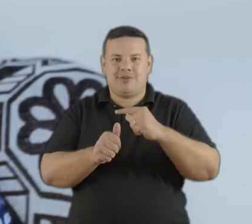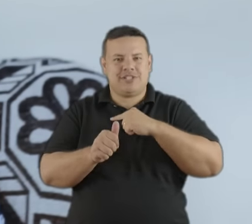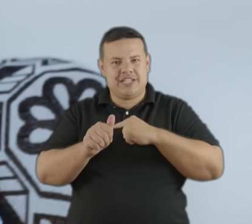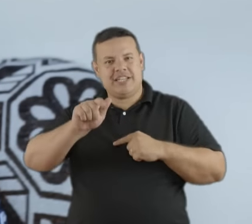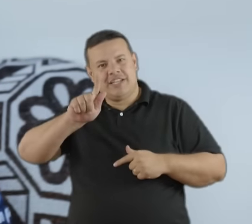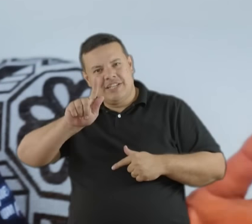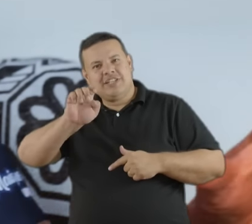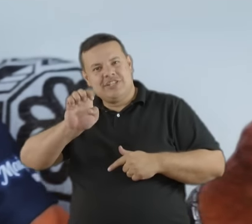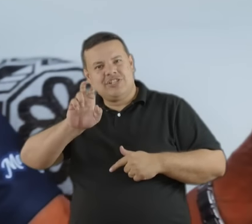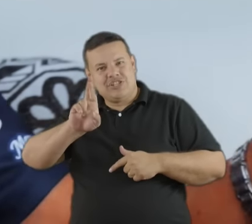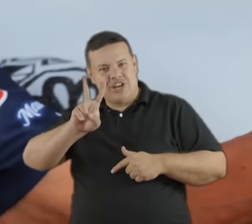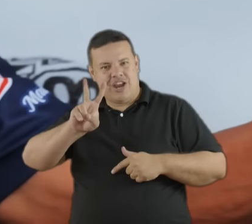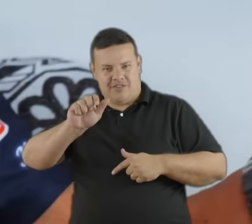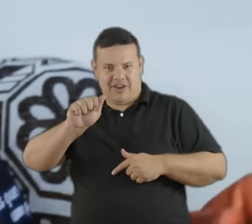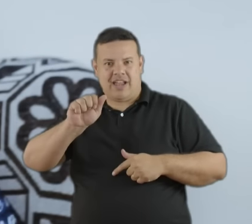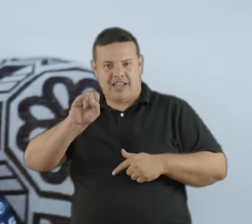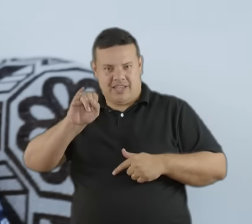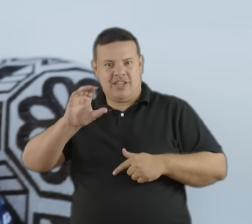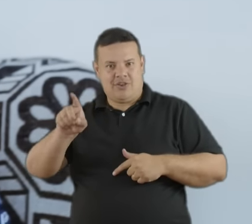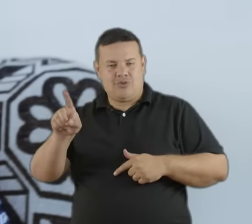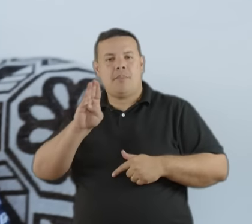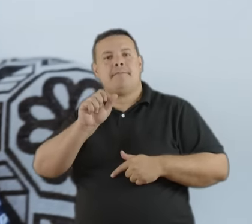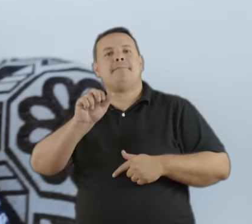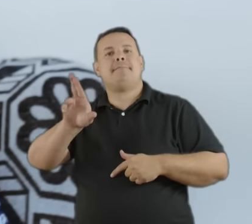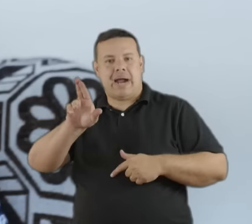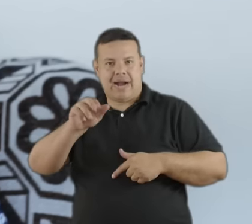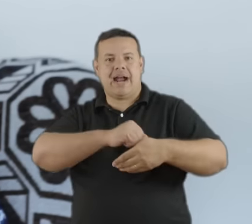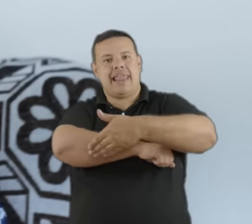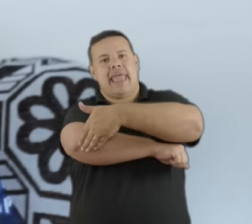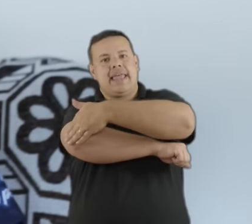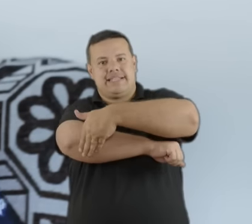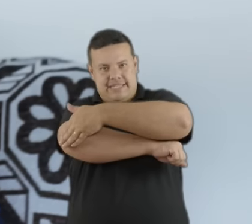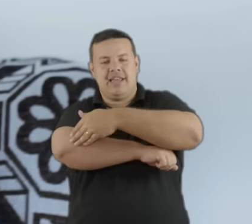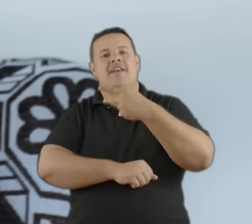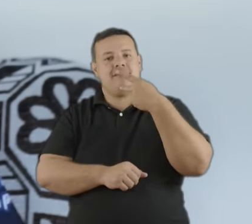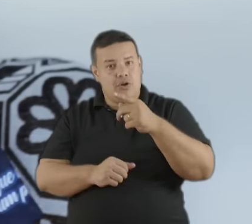de Gervaso, tinha um bar na esquina ali. Ele disse: depois,